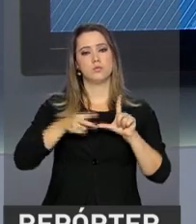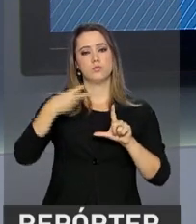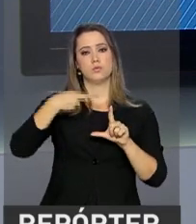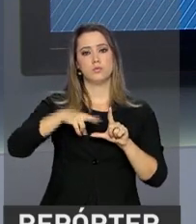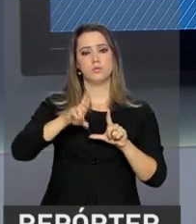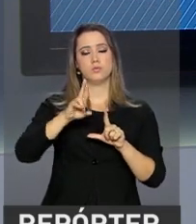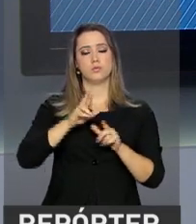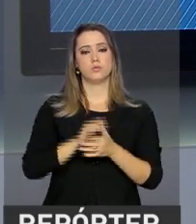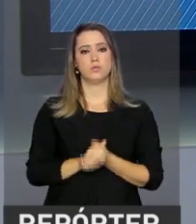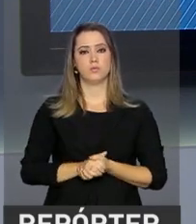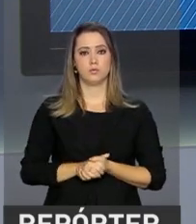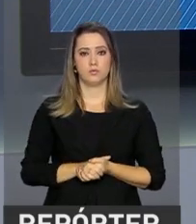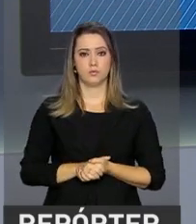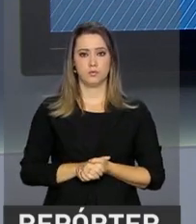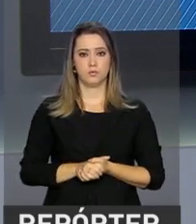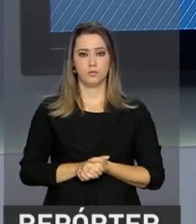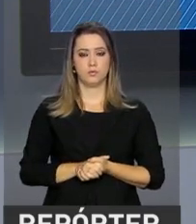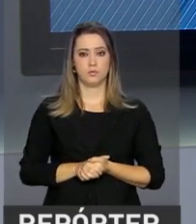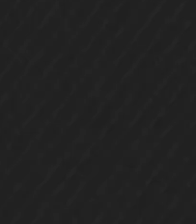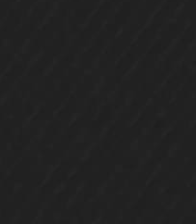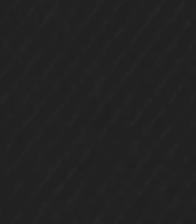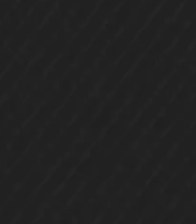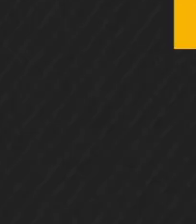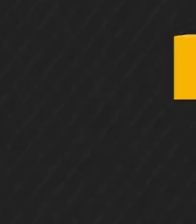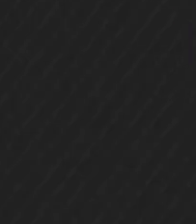nbr a tv do governo federal